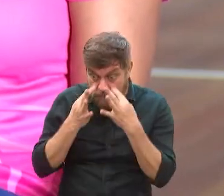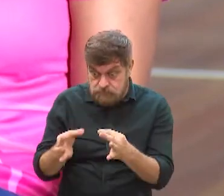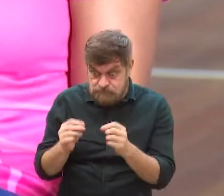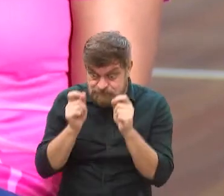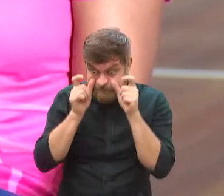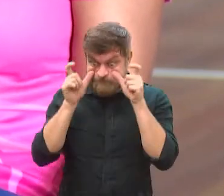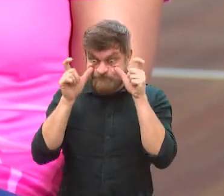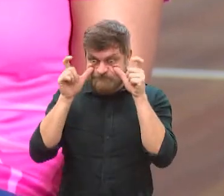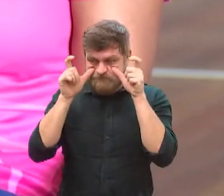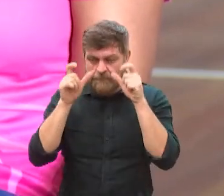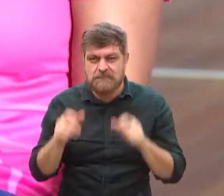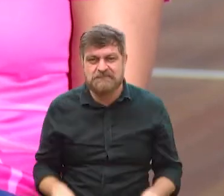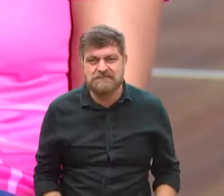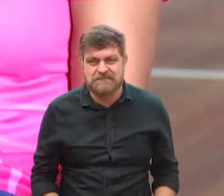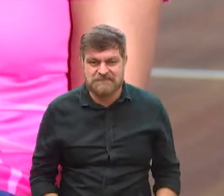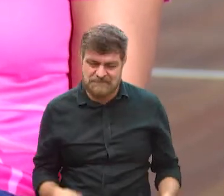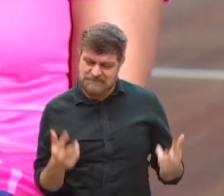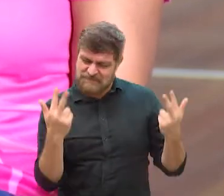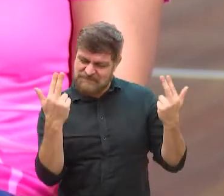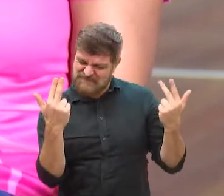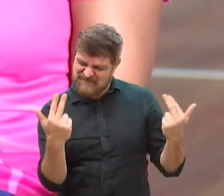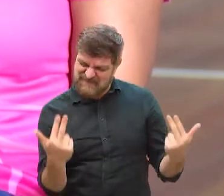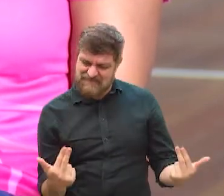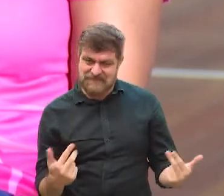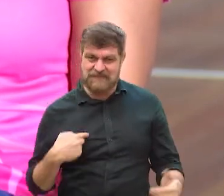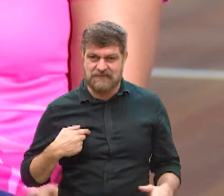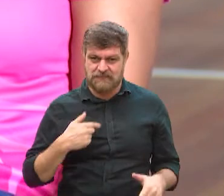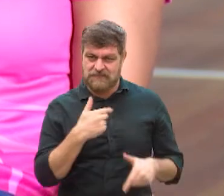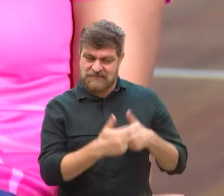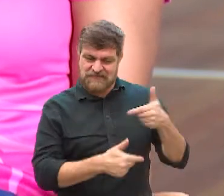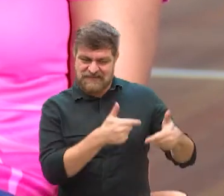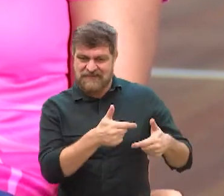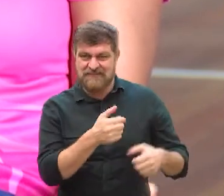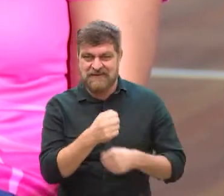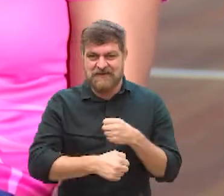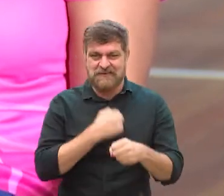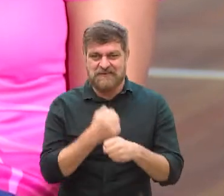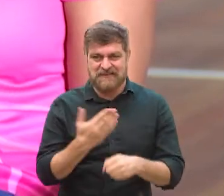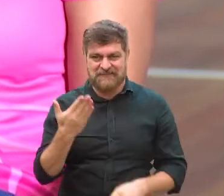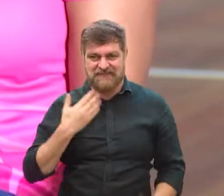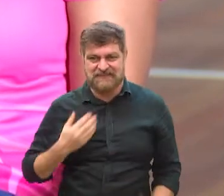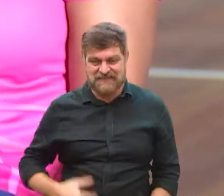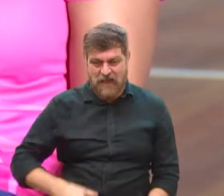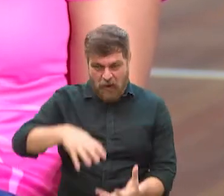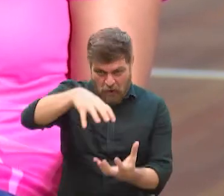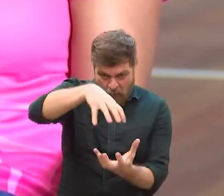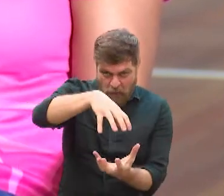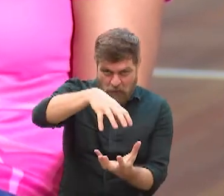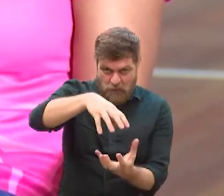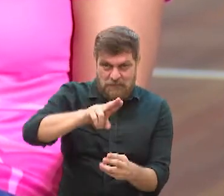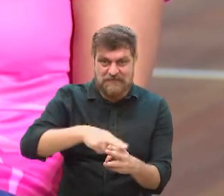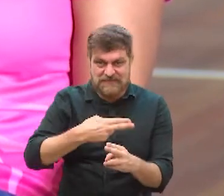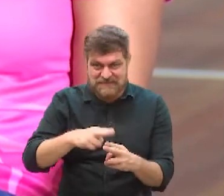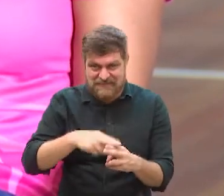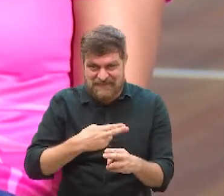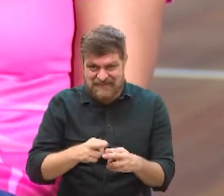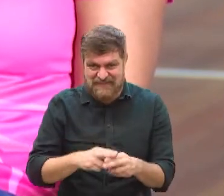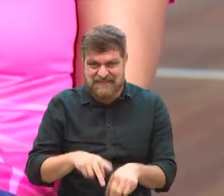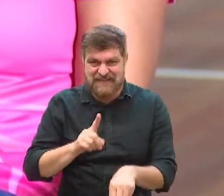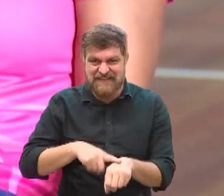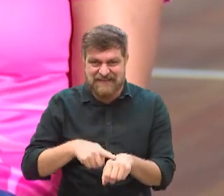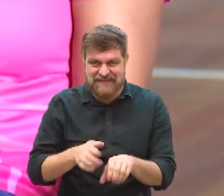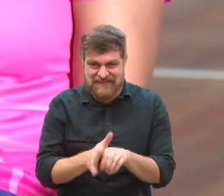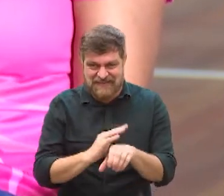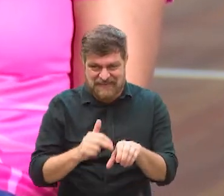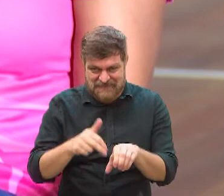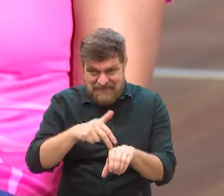atenção. Então, eu comecei a trabalhar o ano passado, né? Fiz alguns ovos de Páscoa para